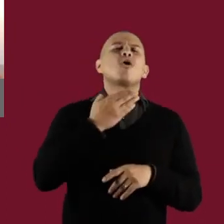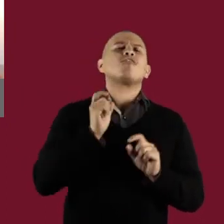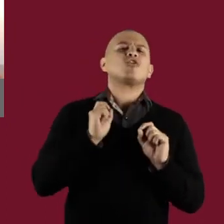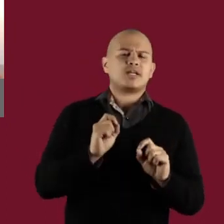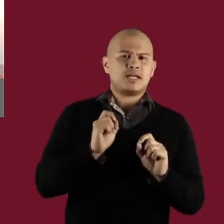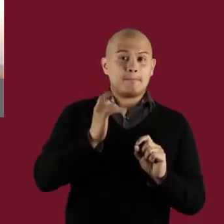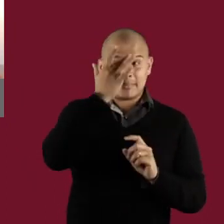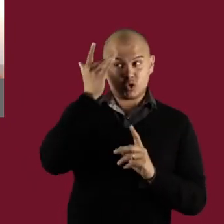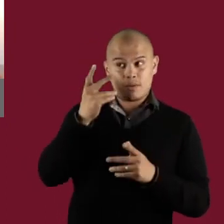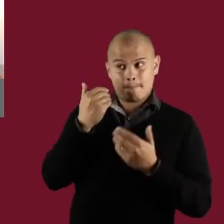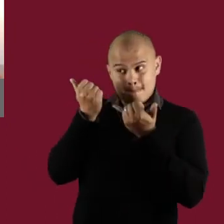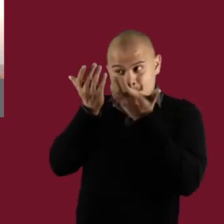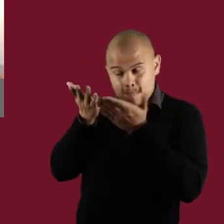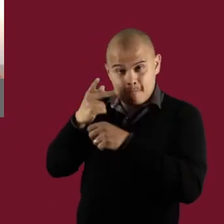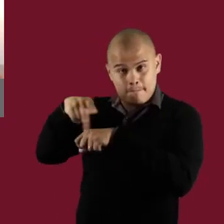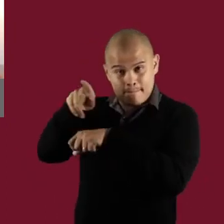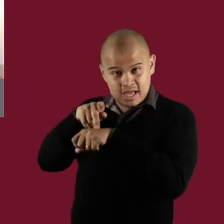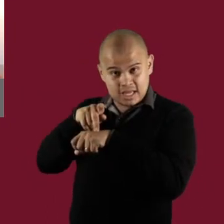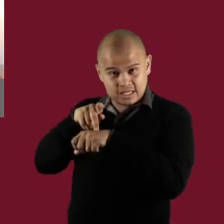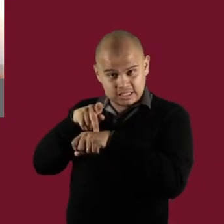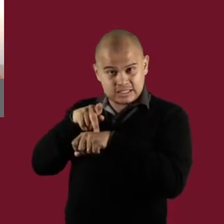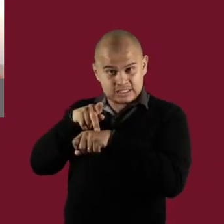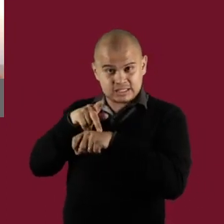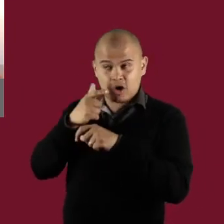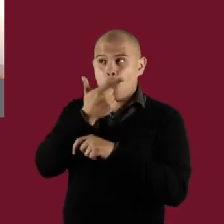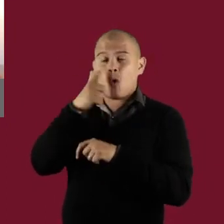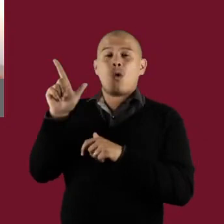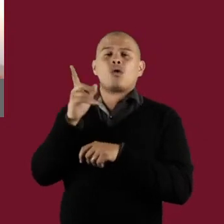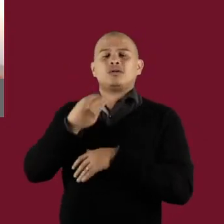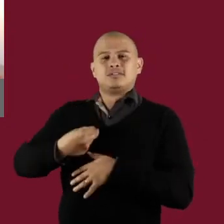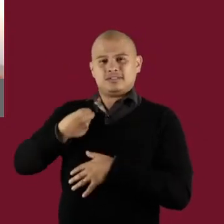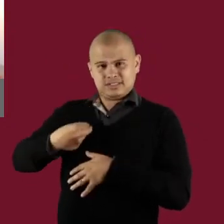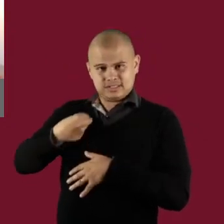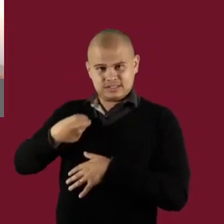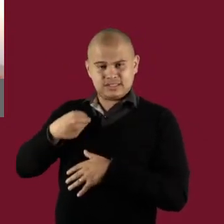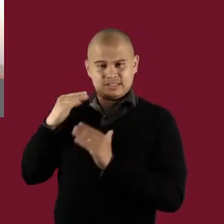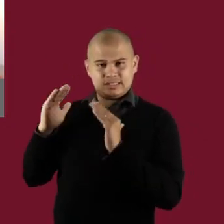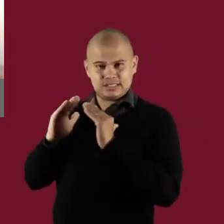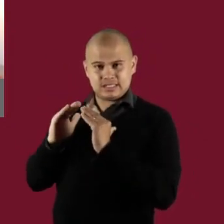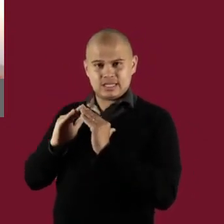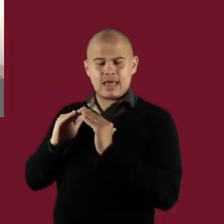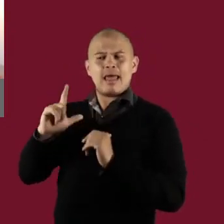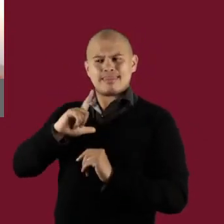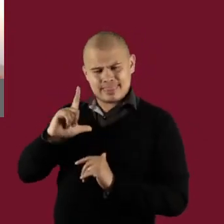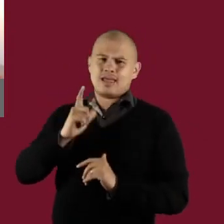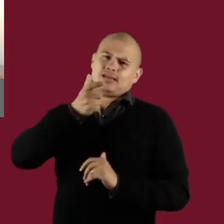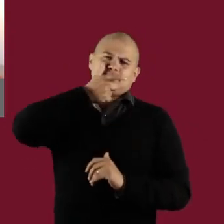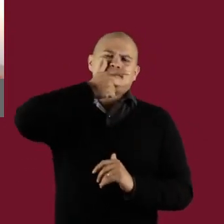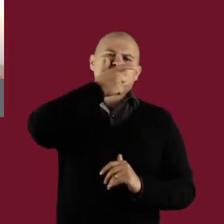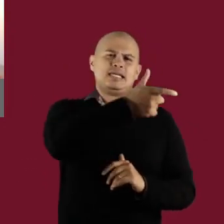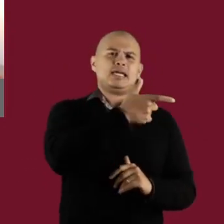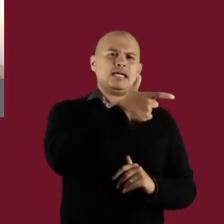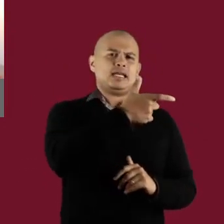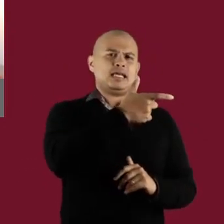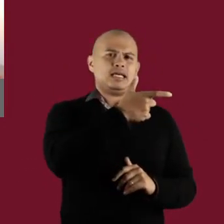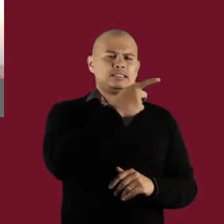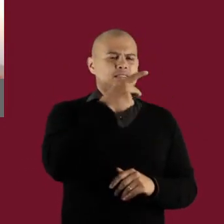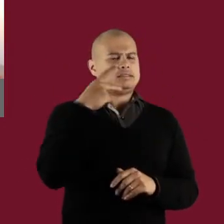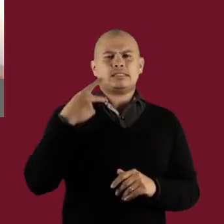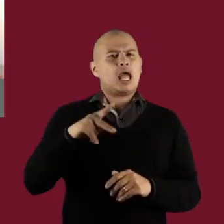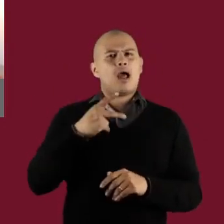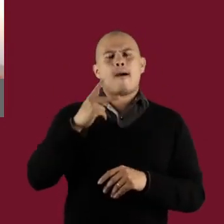vivendo fora de seu país de origem, que está na diáspora, é interessada pelo que acontece no seu país, é